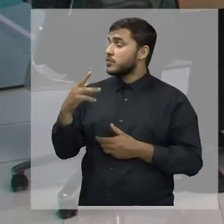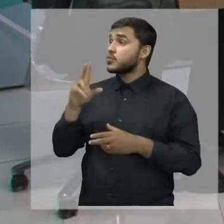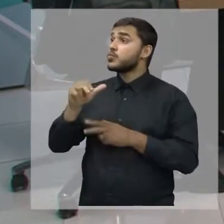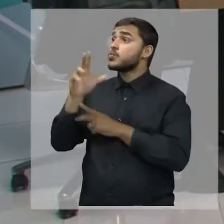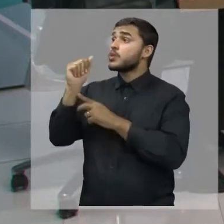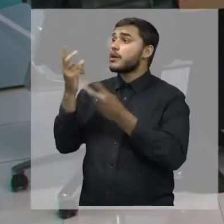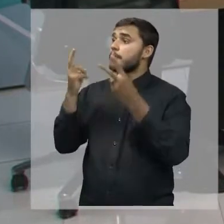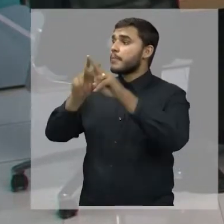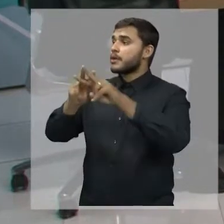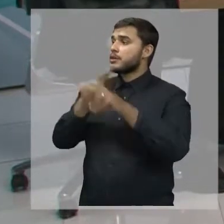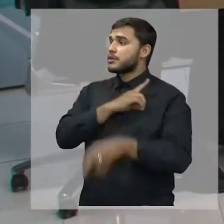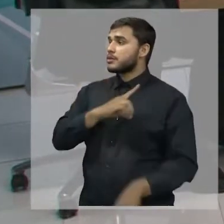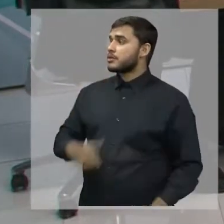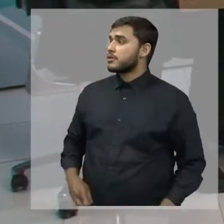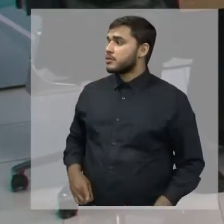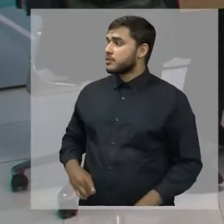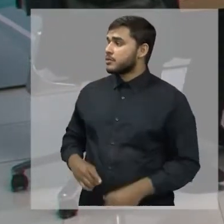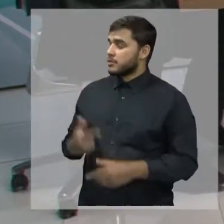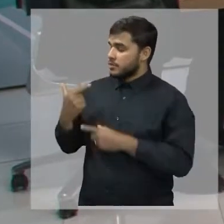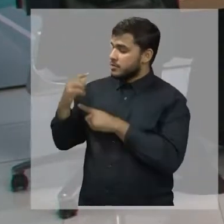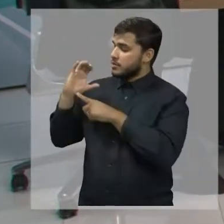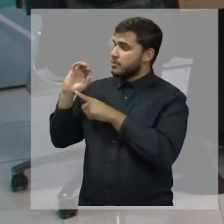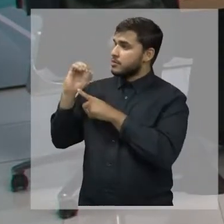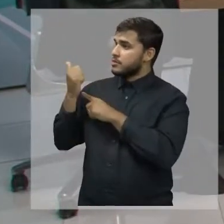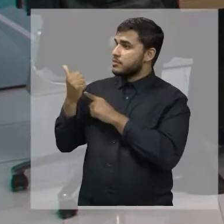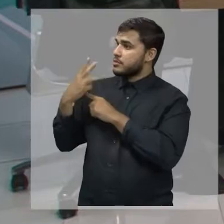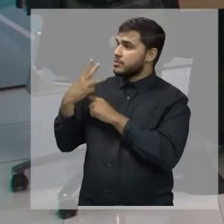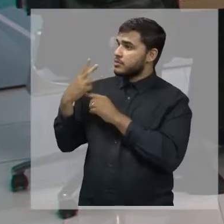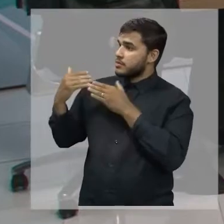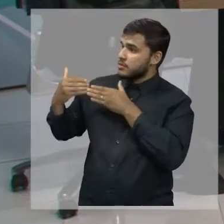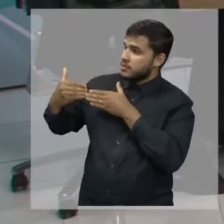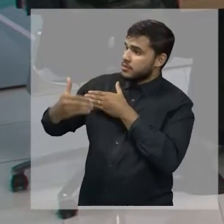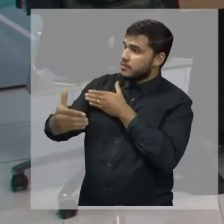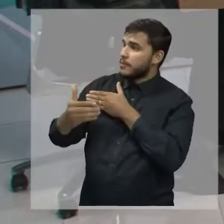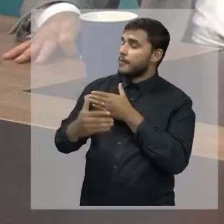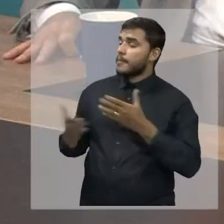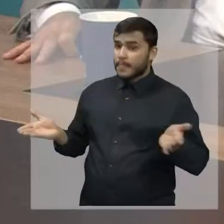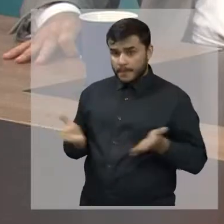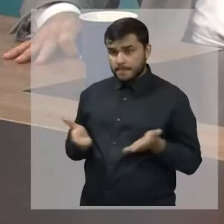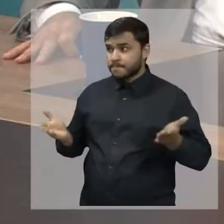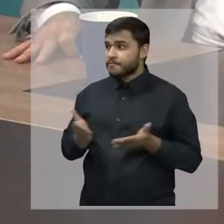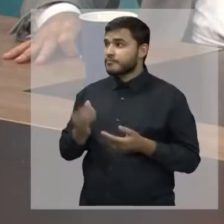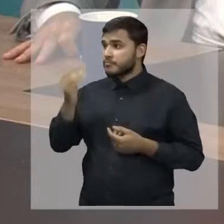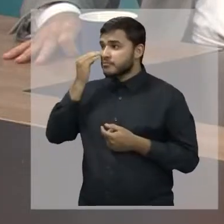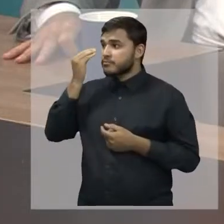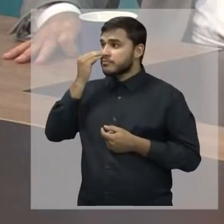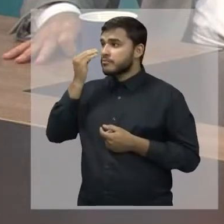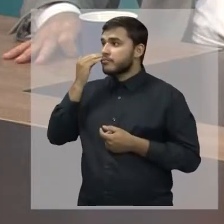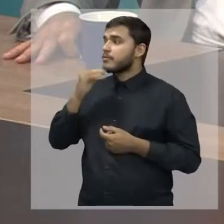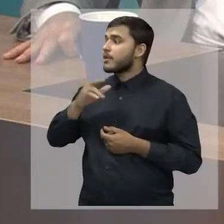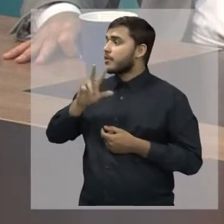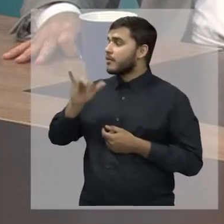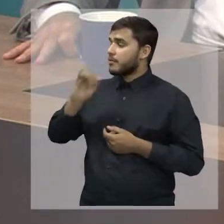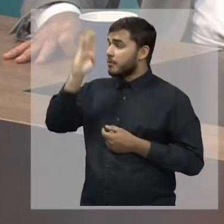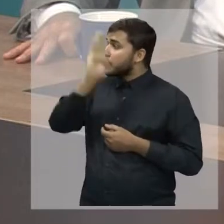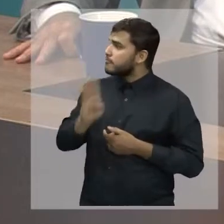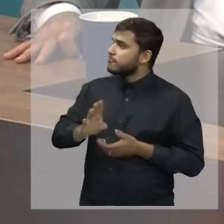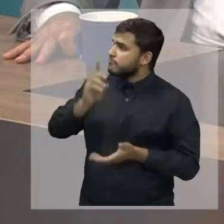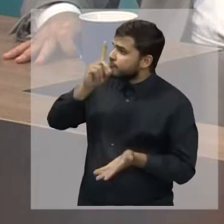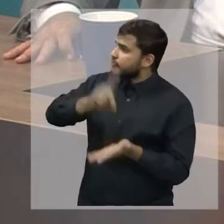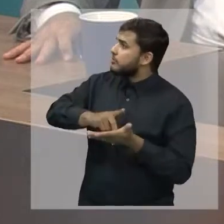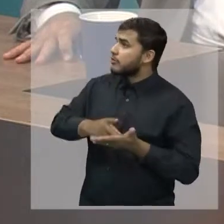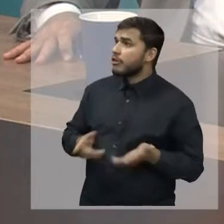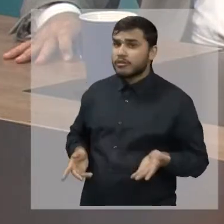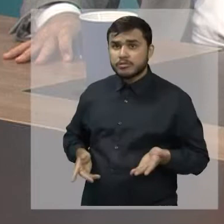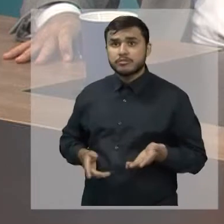prender depois de 2013, aí agora que o Brasil está reagindo, que está vendo a efetividade do direito penal, aí